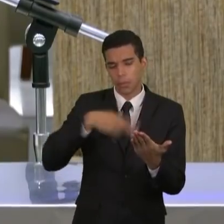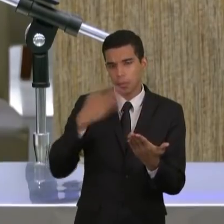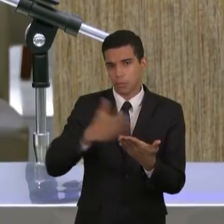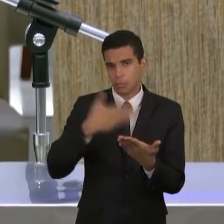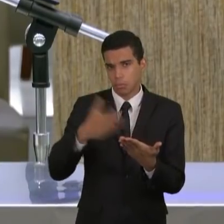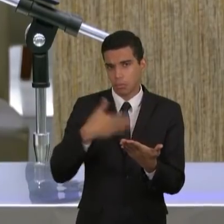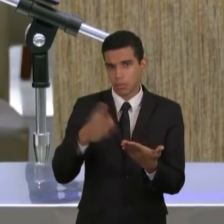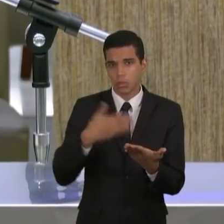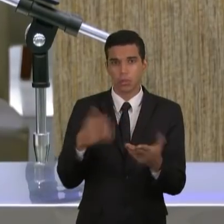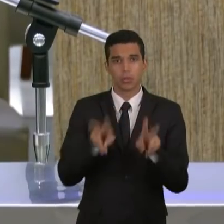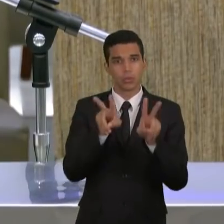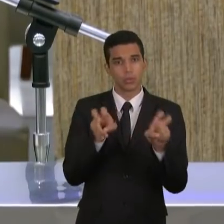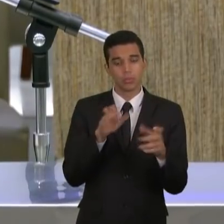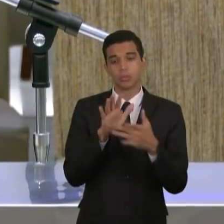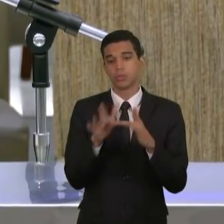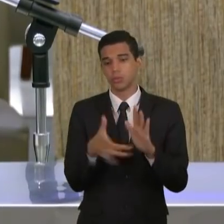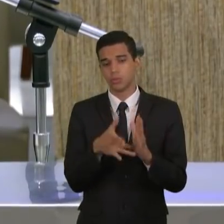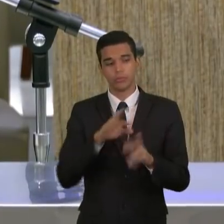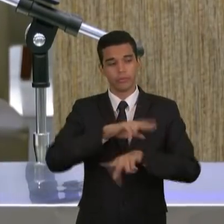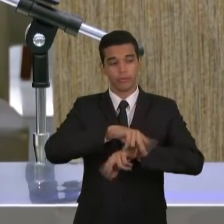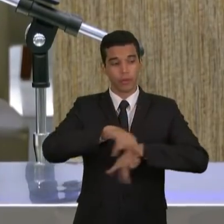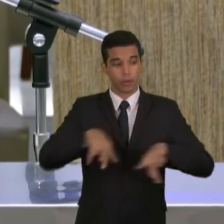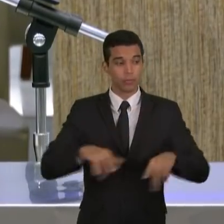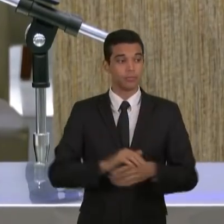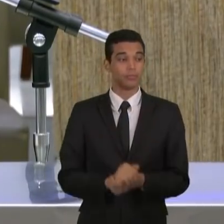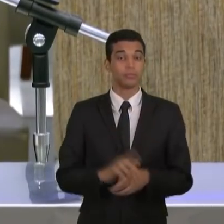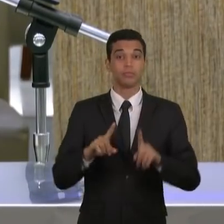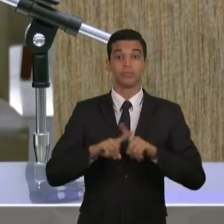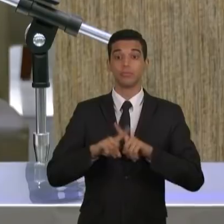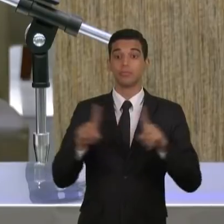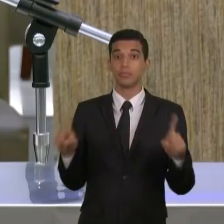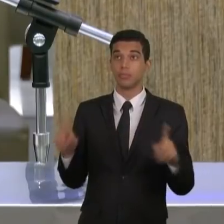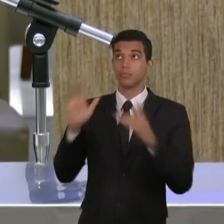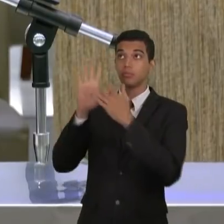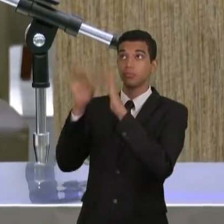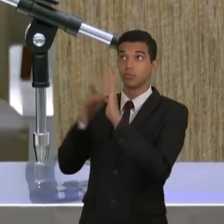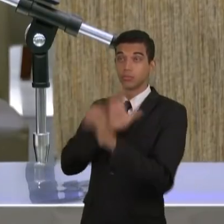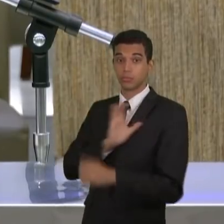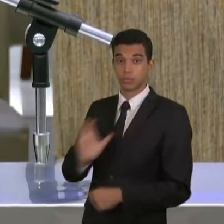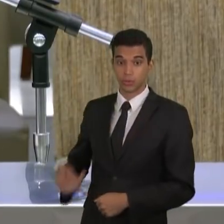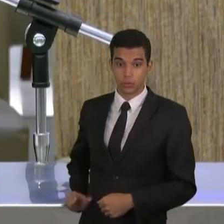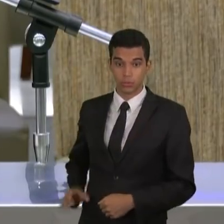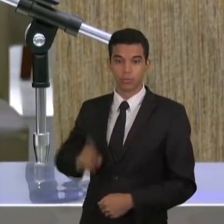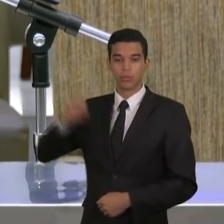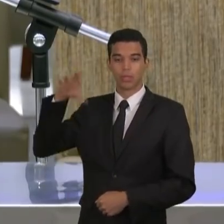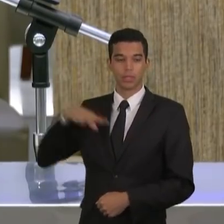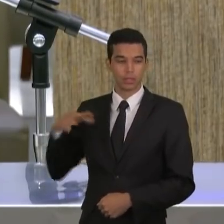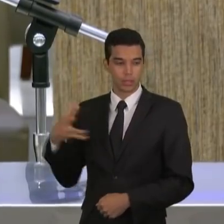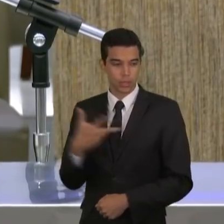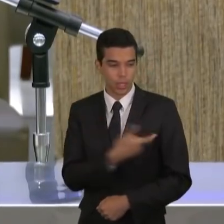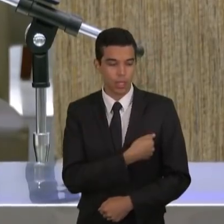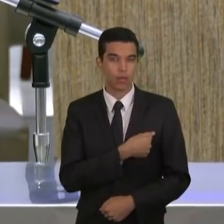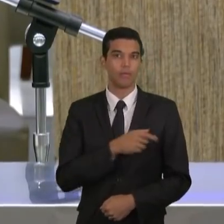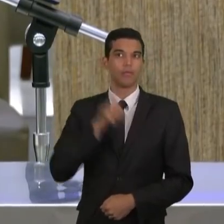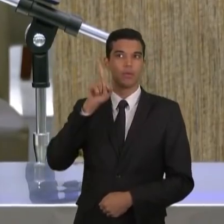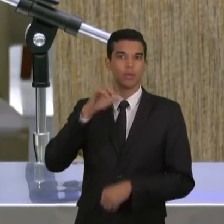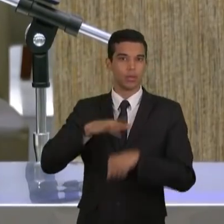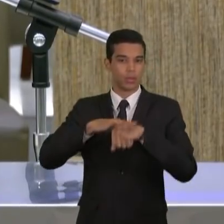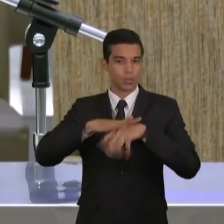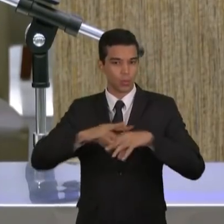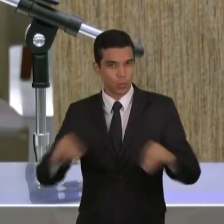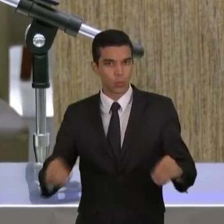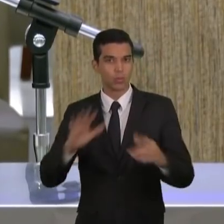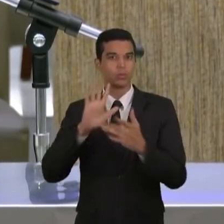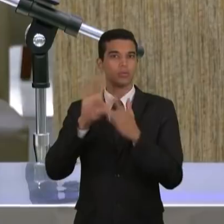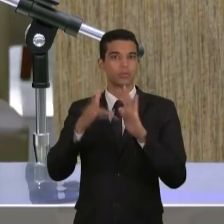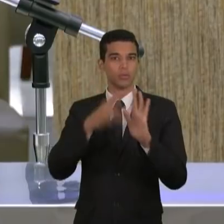subterfúgios mais o Cristo que nós e o Cristo que salva o Cristo que cura o